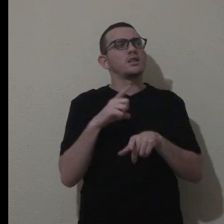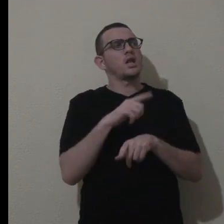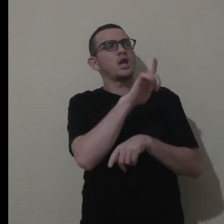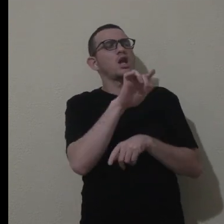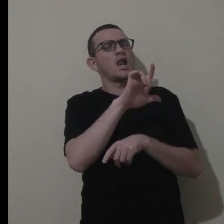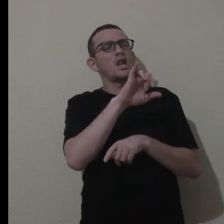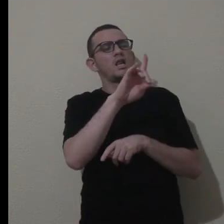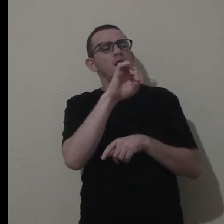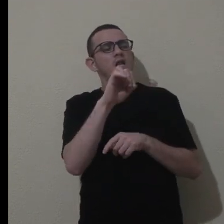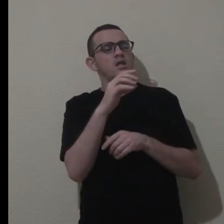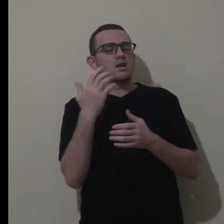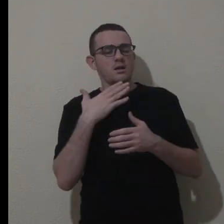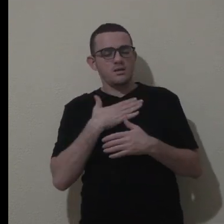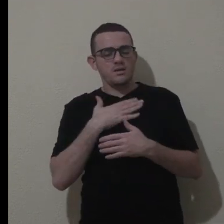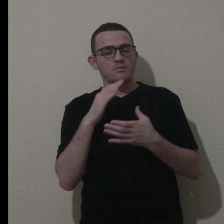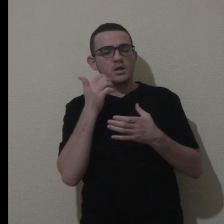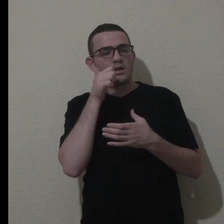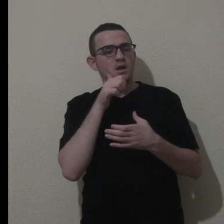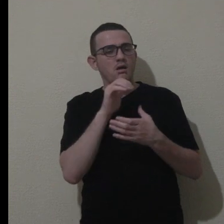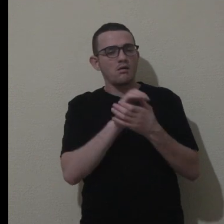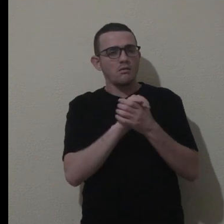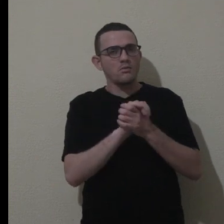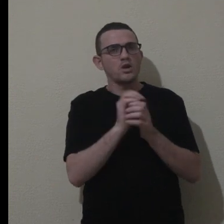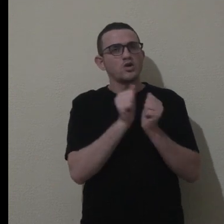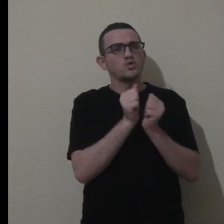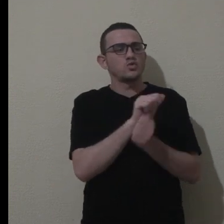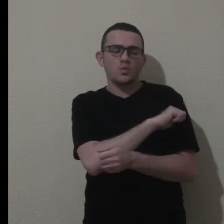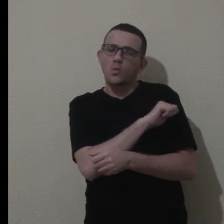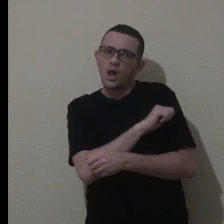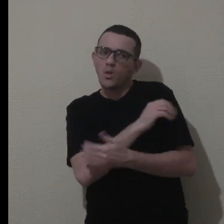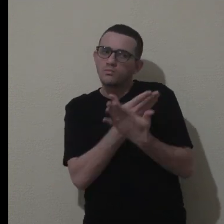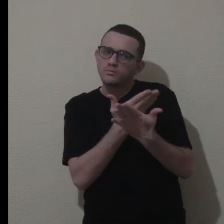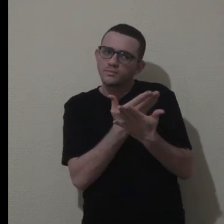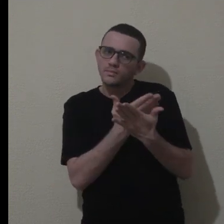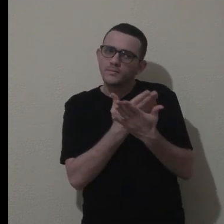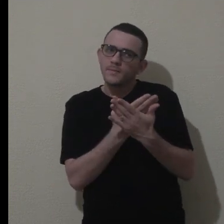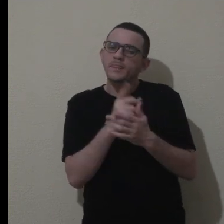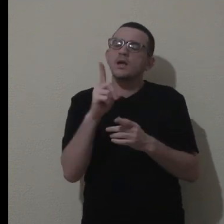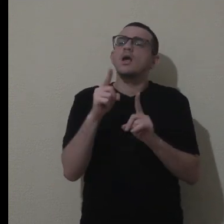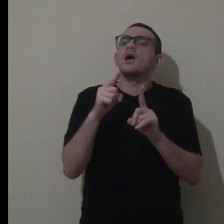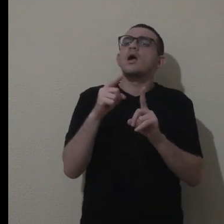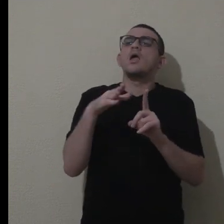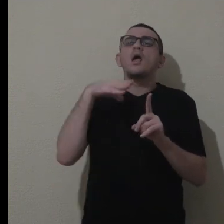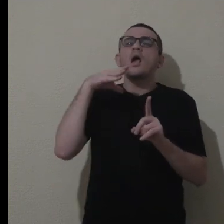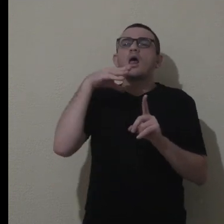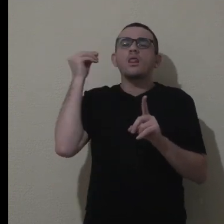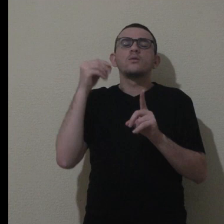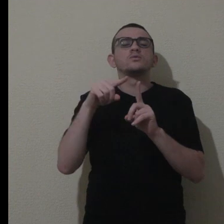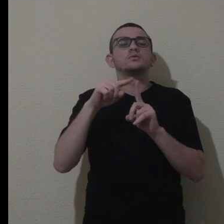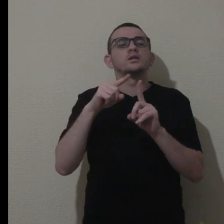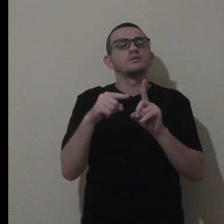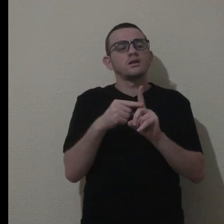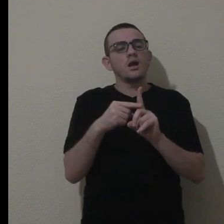uma aluna, da minha esposa, no caso, que eles estão aí estudando adolescentes grávidas, né, que são